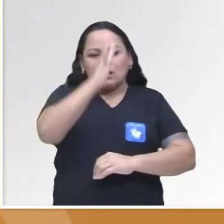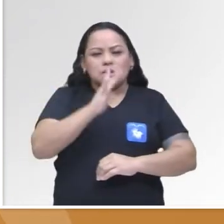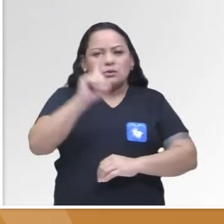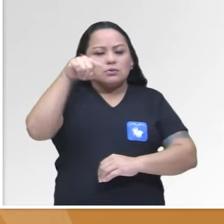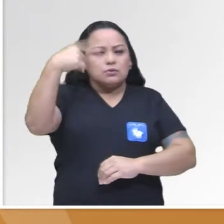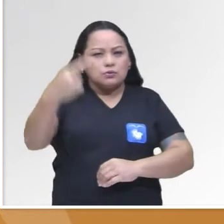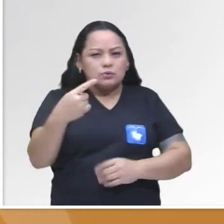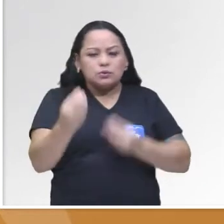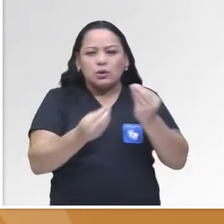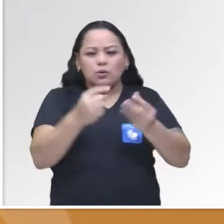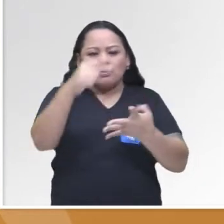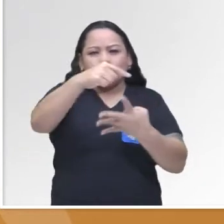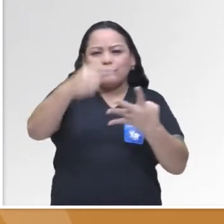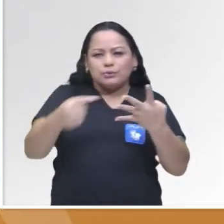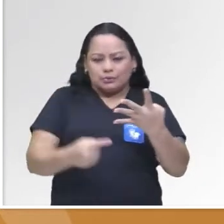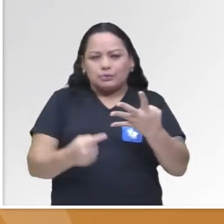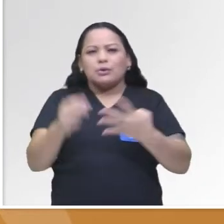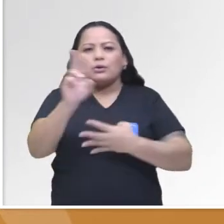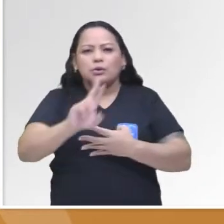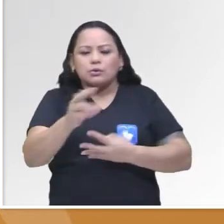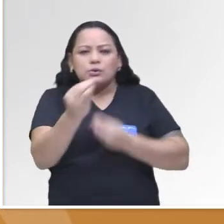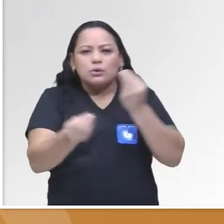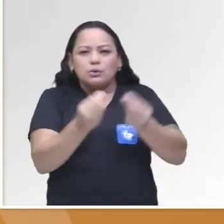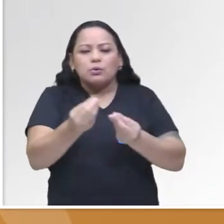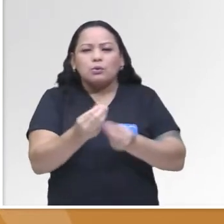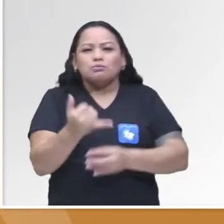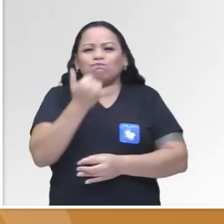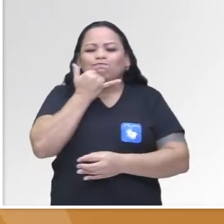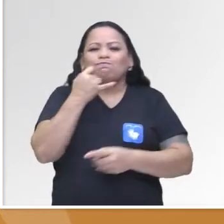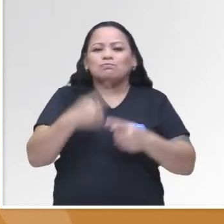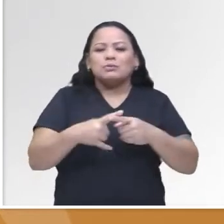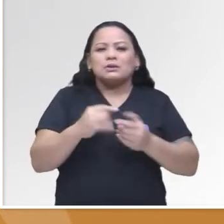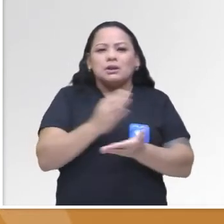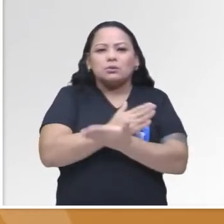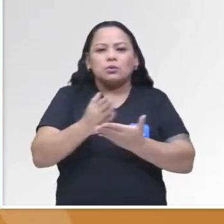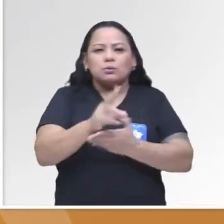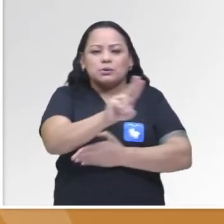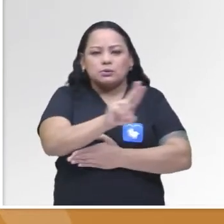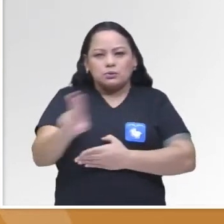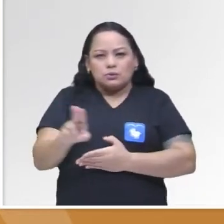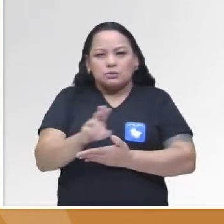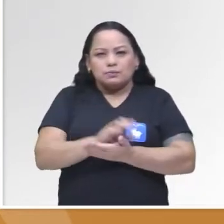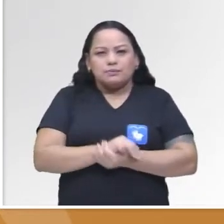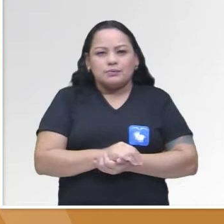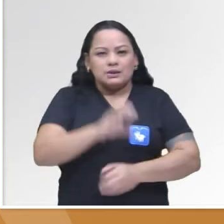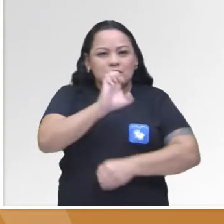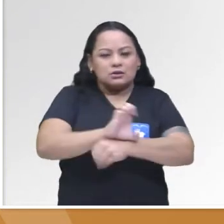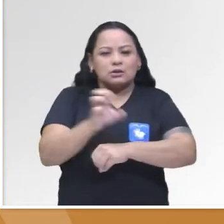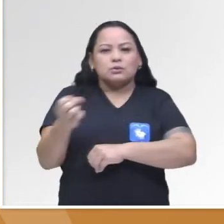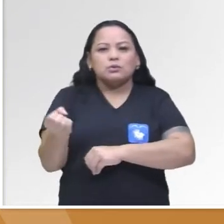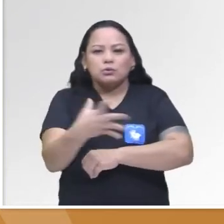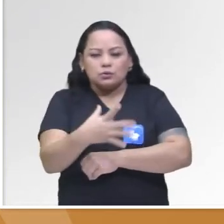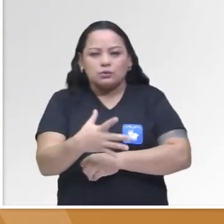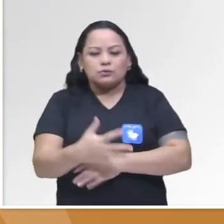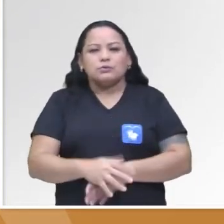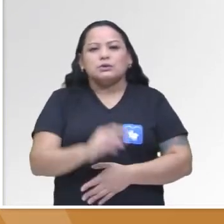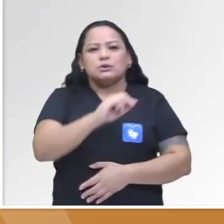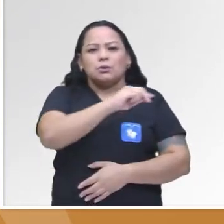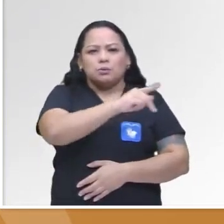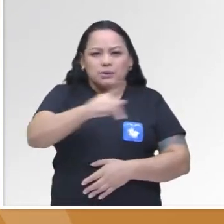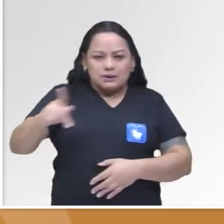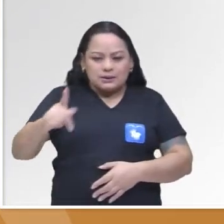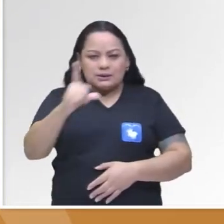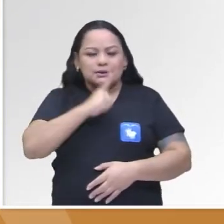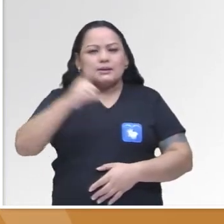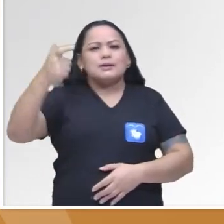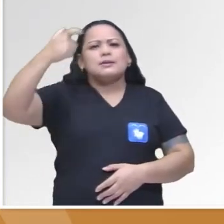foi um dos fatores que ele utilizou como desculpa para dar início ao chamado Estado Novo. Então, o presidente tinha a